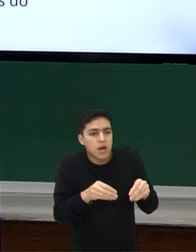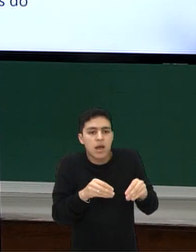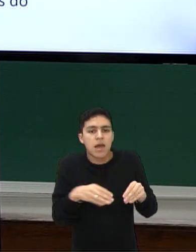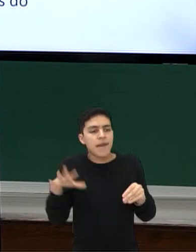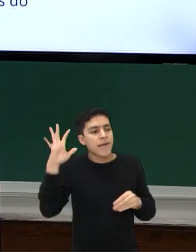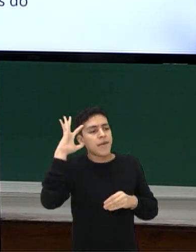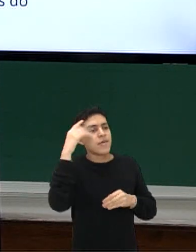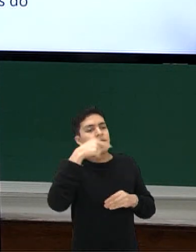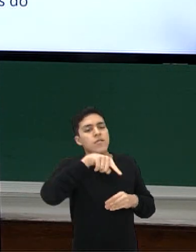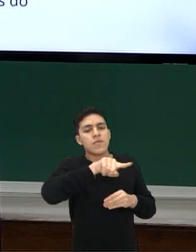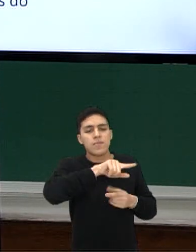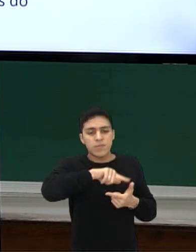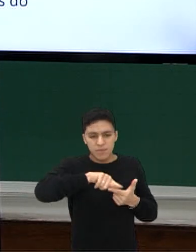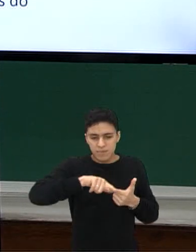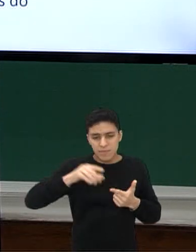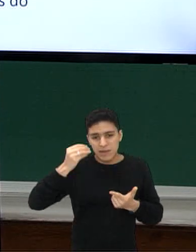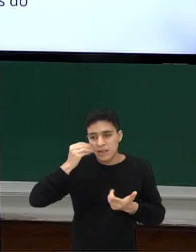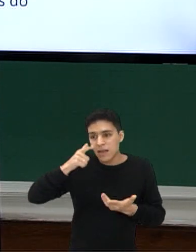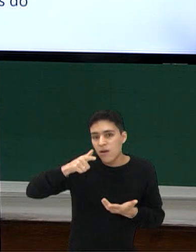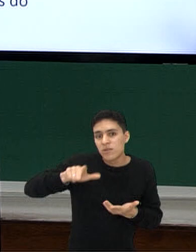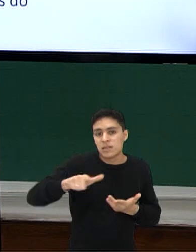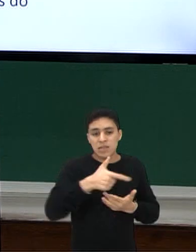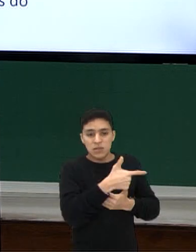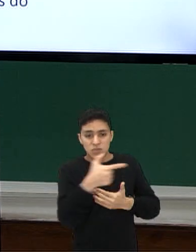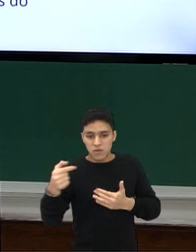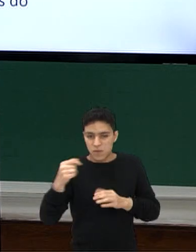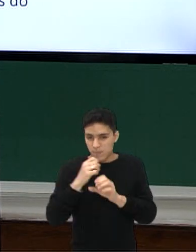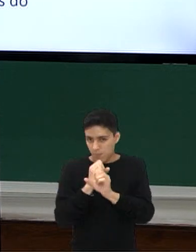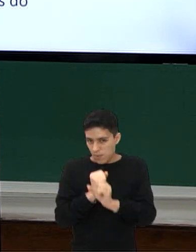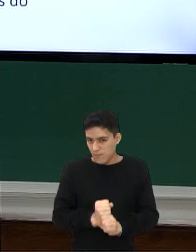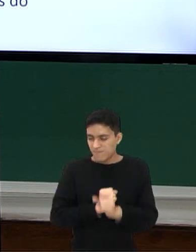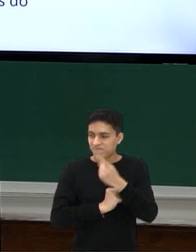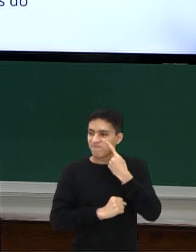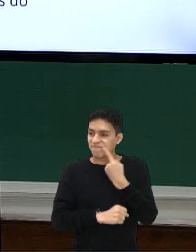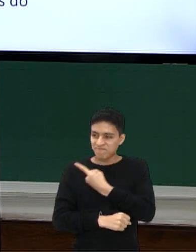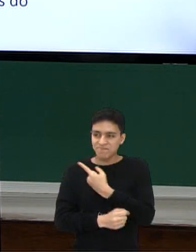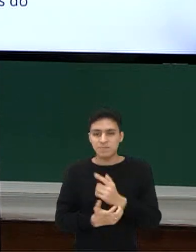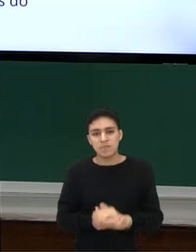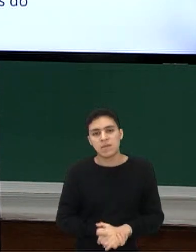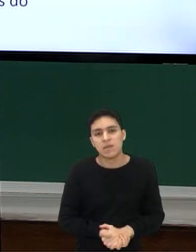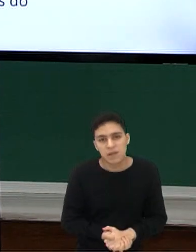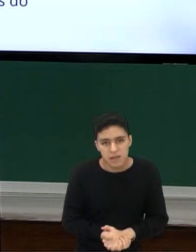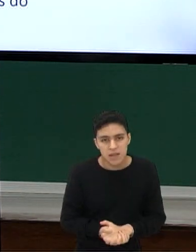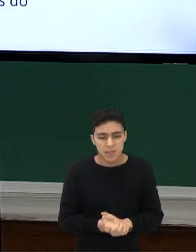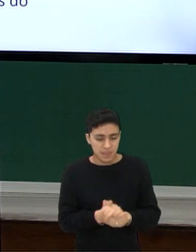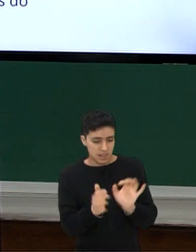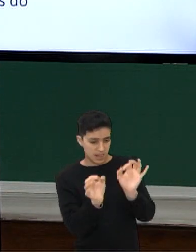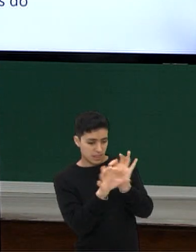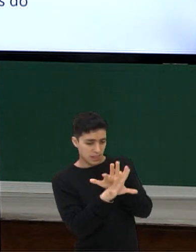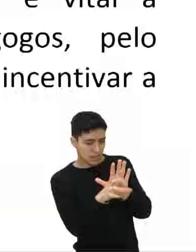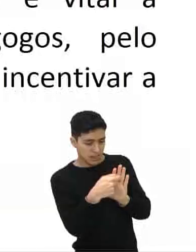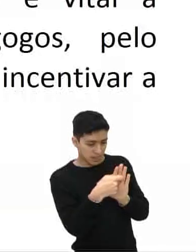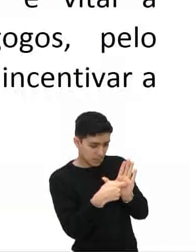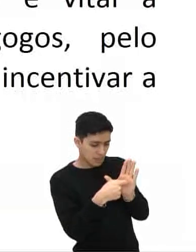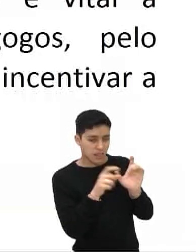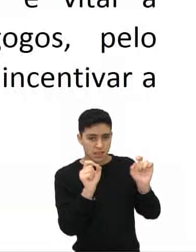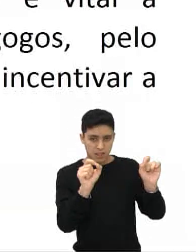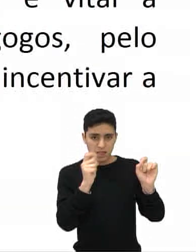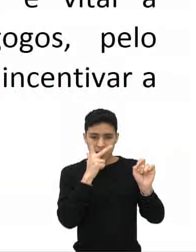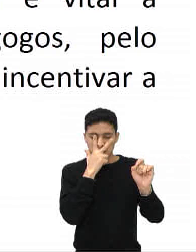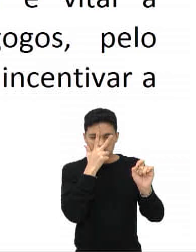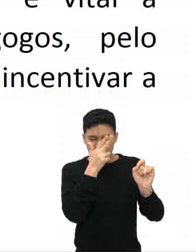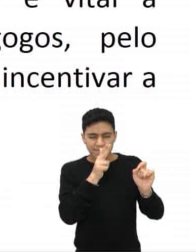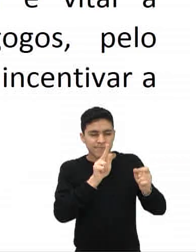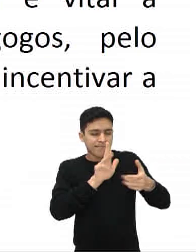completa, né? Quem sabe aí para ganhar seus 200 pontos ali. Vamos ver? A conclusão dessa redação, ela apresenta